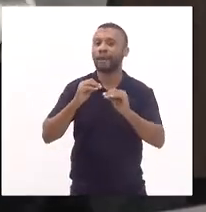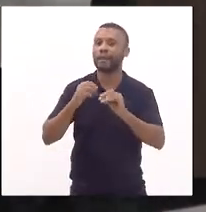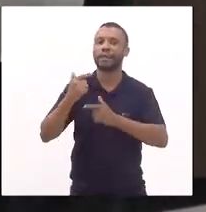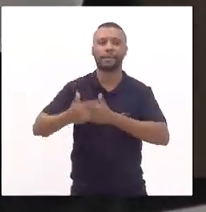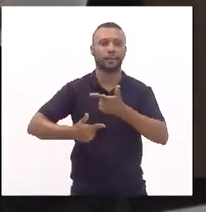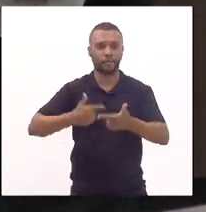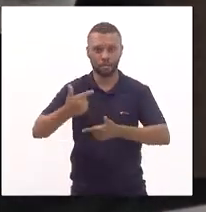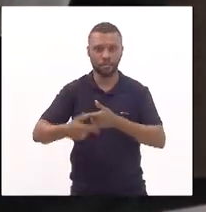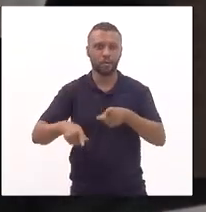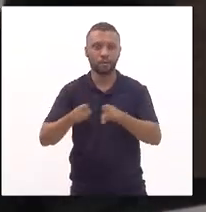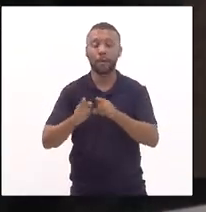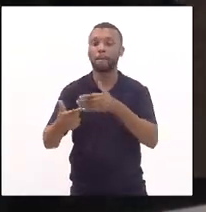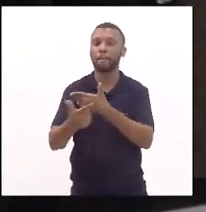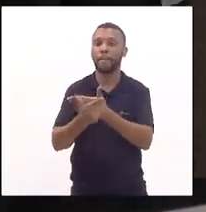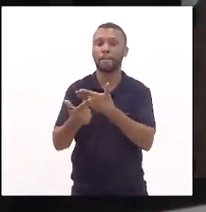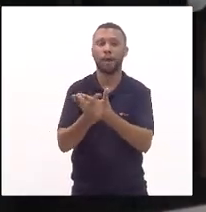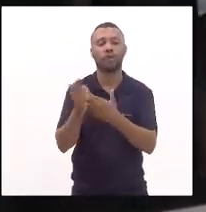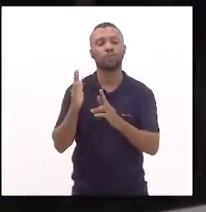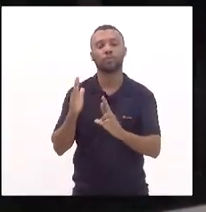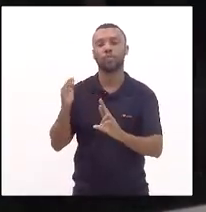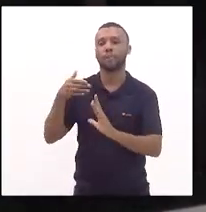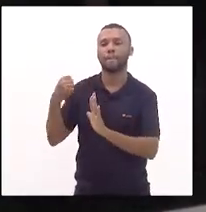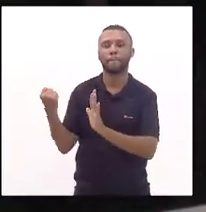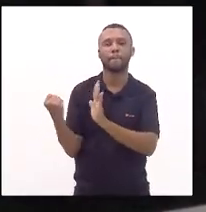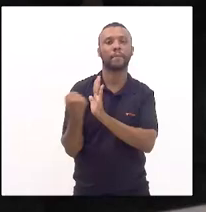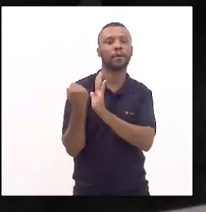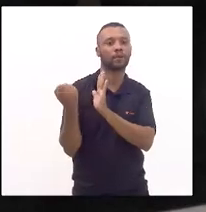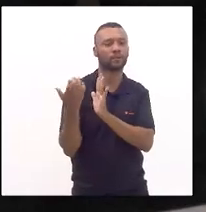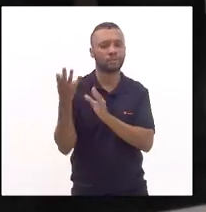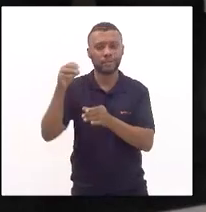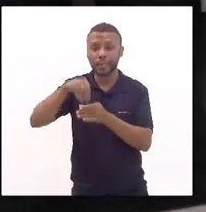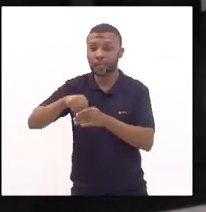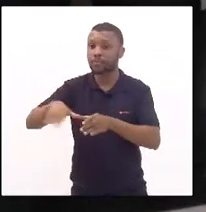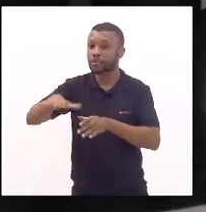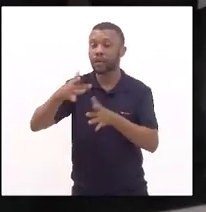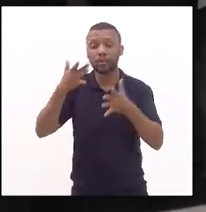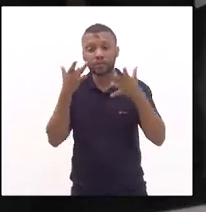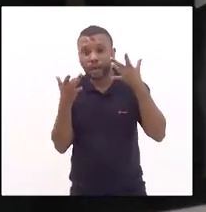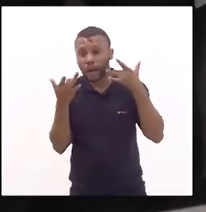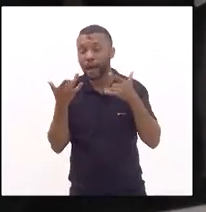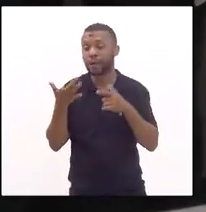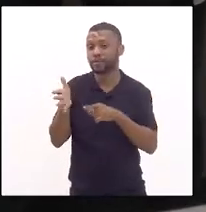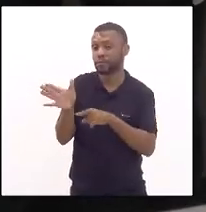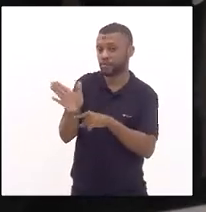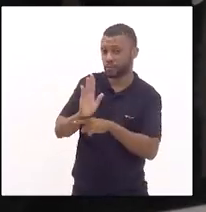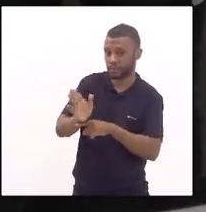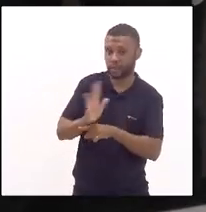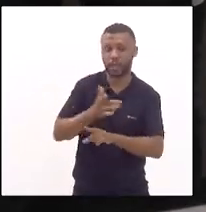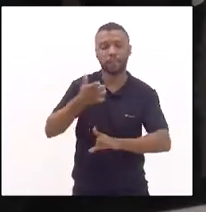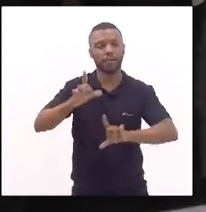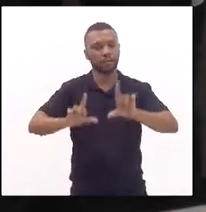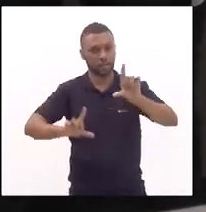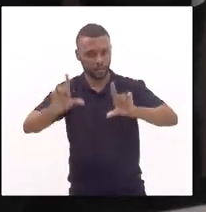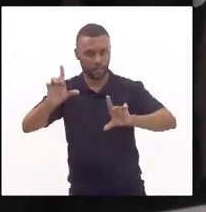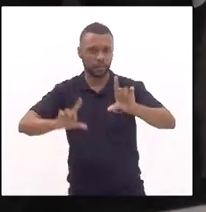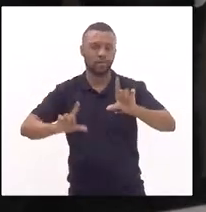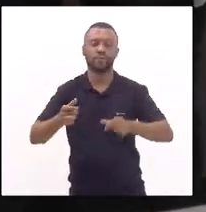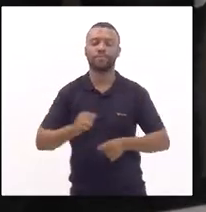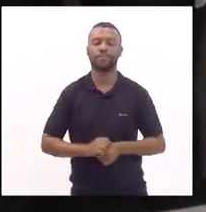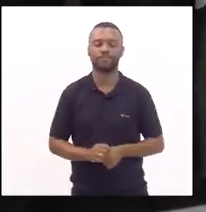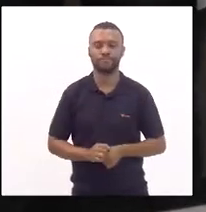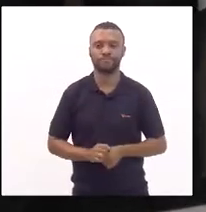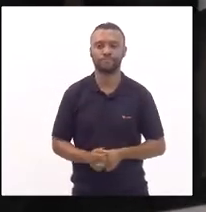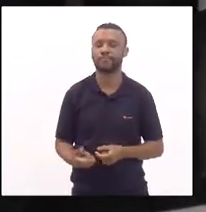além de papéis extremamente marcantes no teatro, no cinema e na televisão. Ela foi também